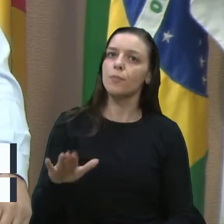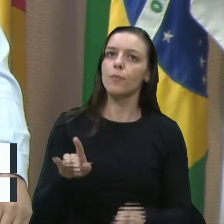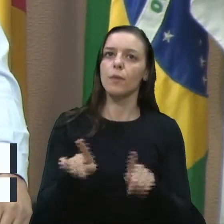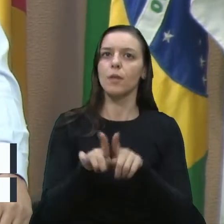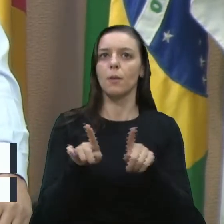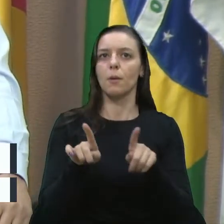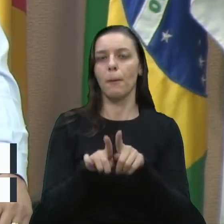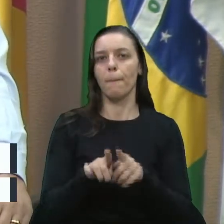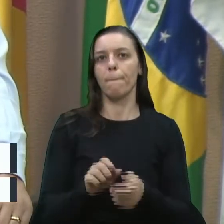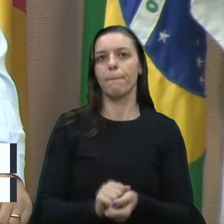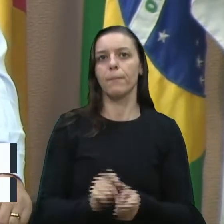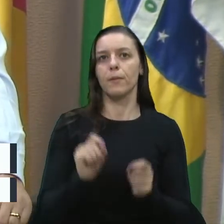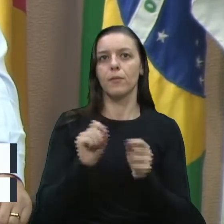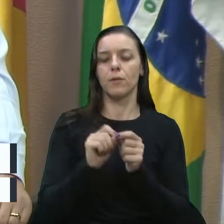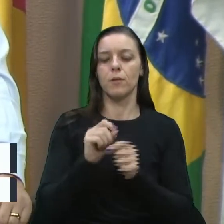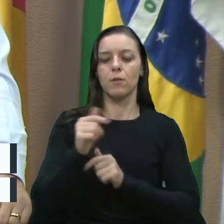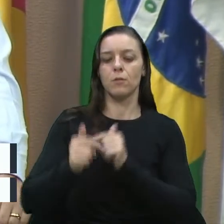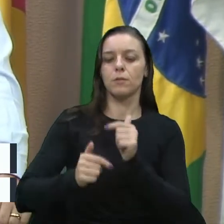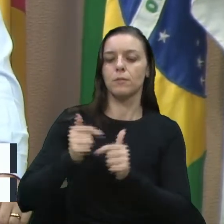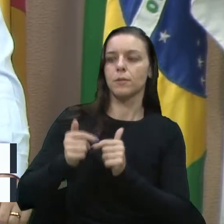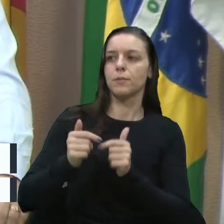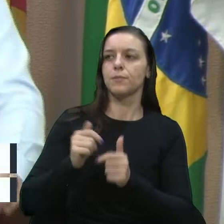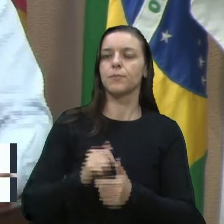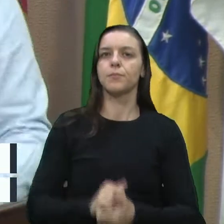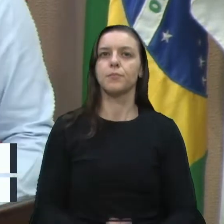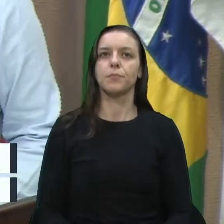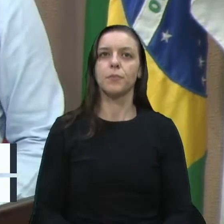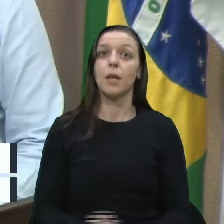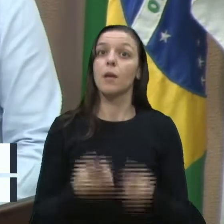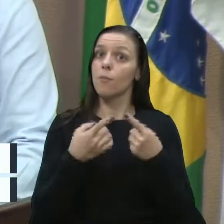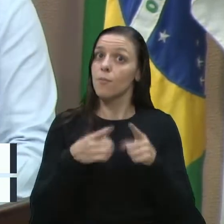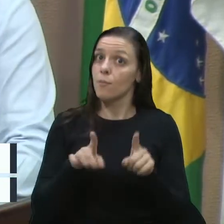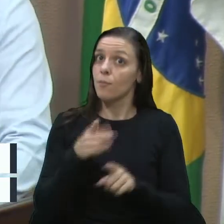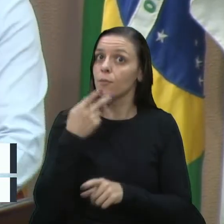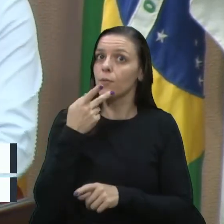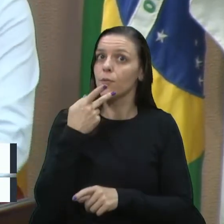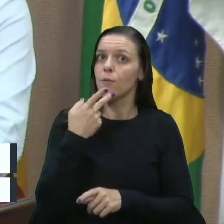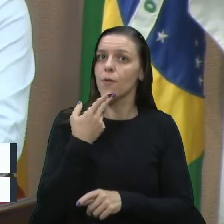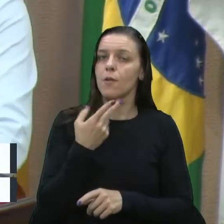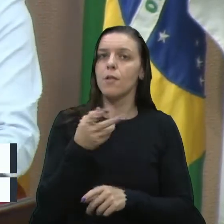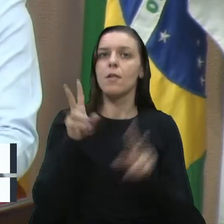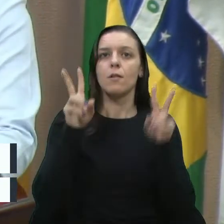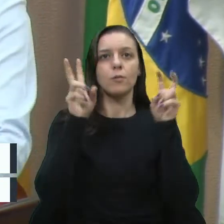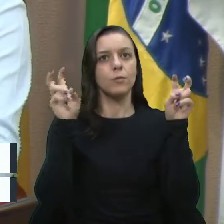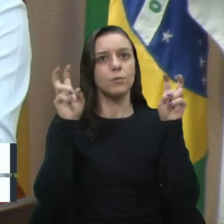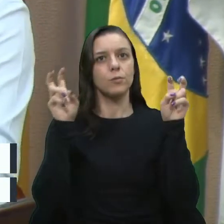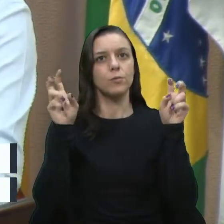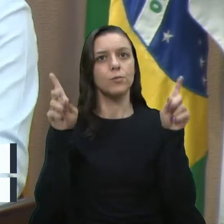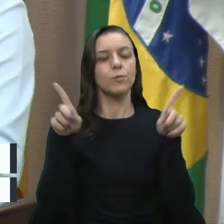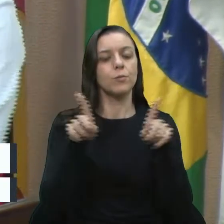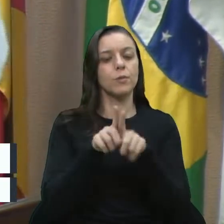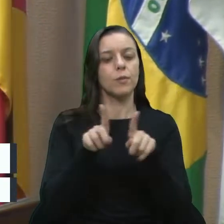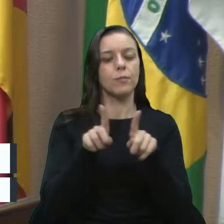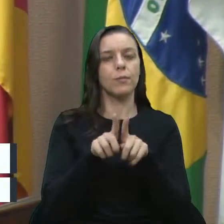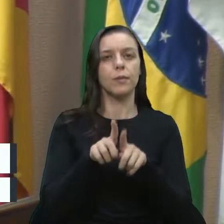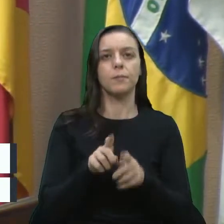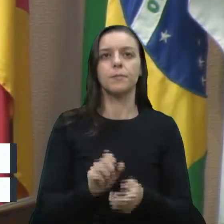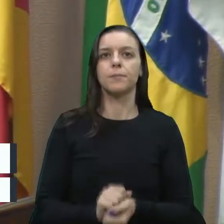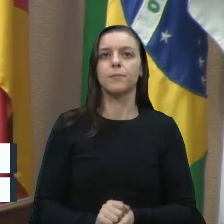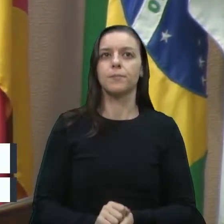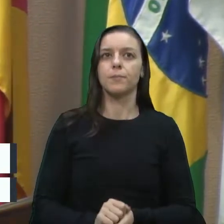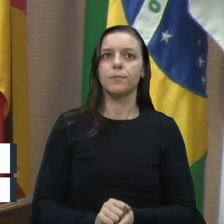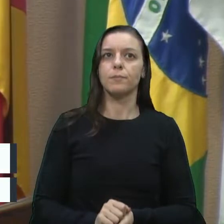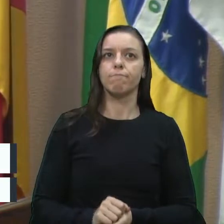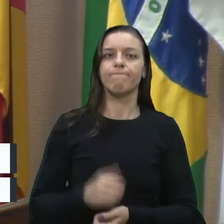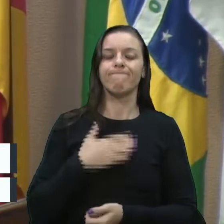poderem exercer o seu trabalho. Mas eu quero falar de um assunto aqui, em primeiramente a nossa